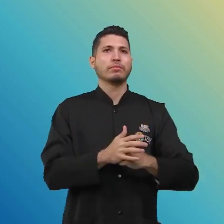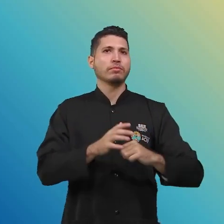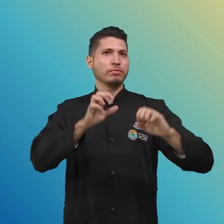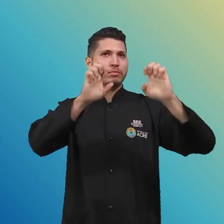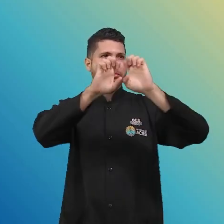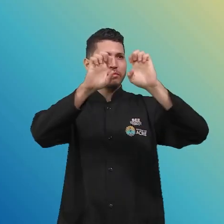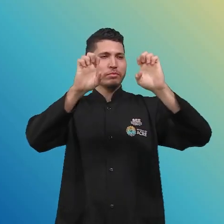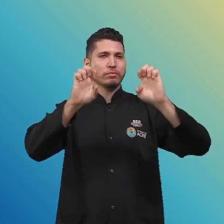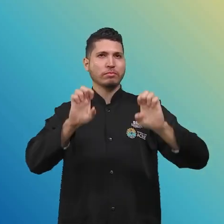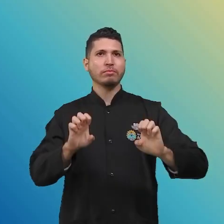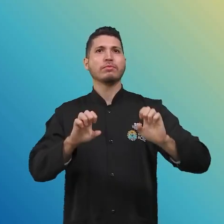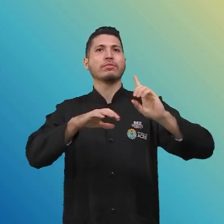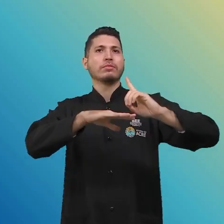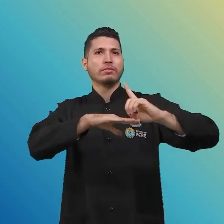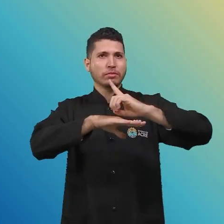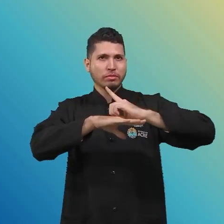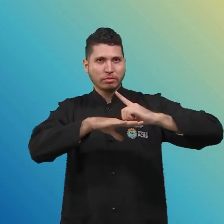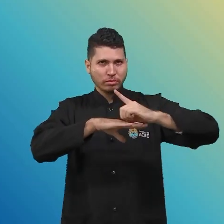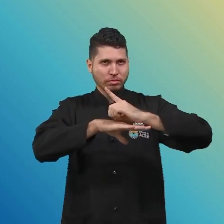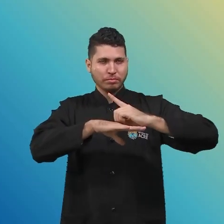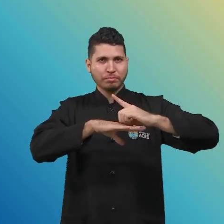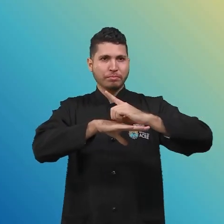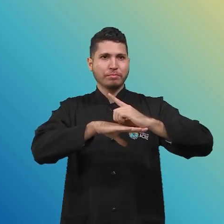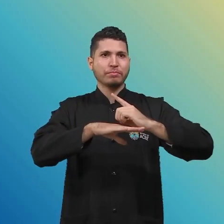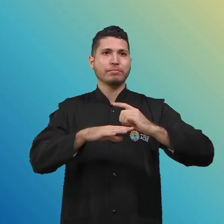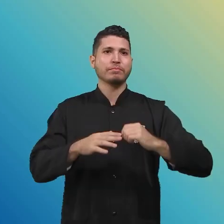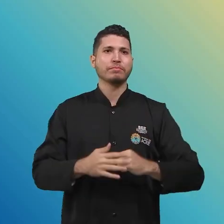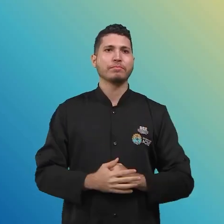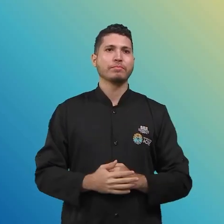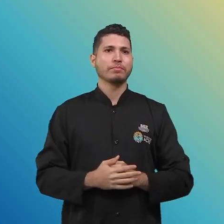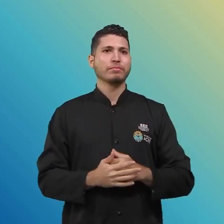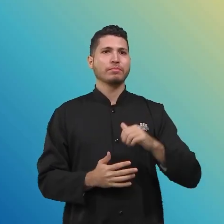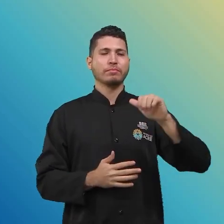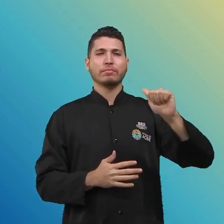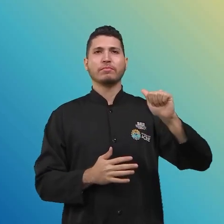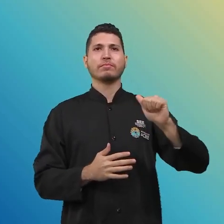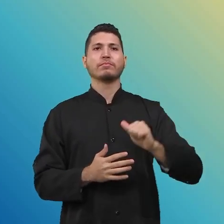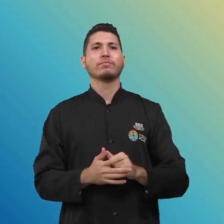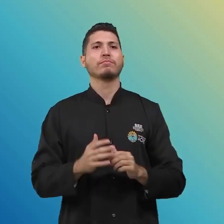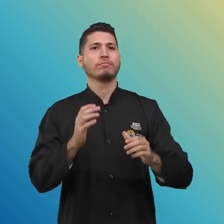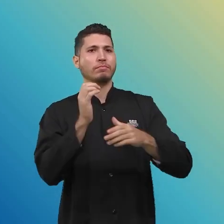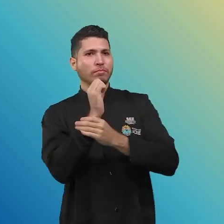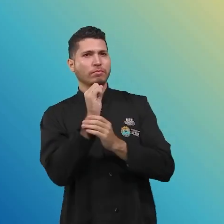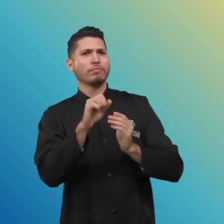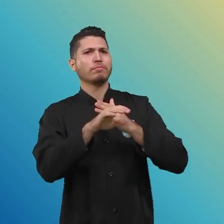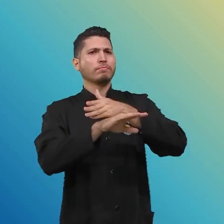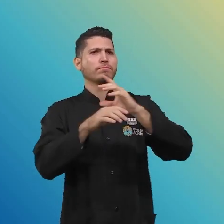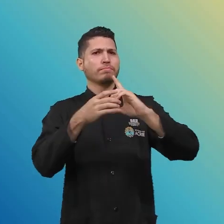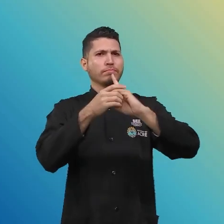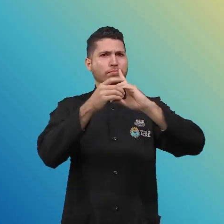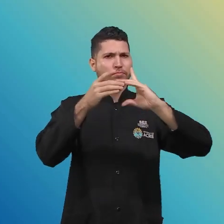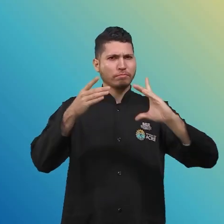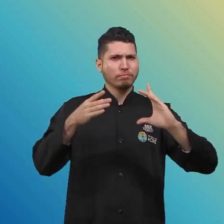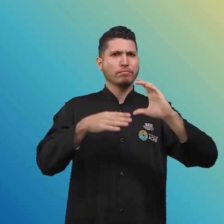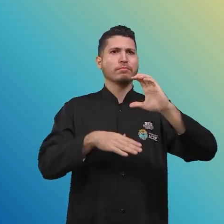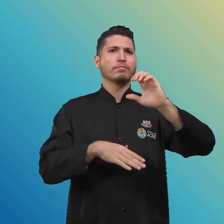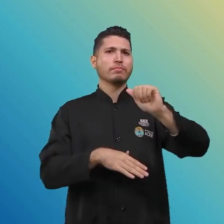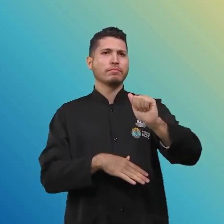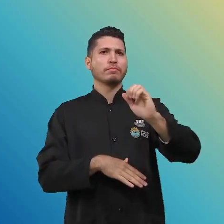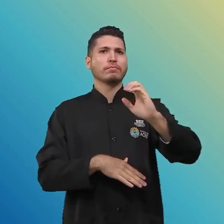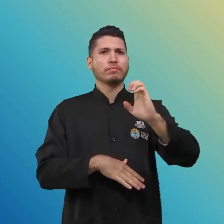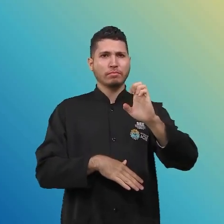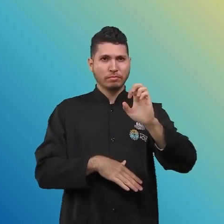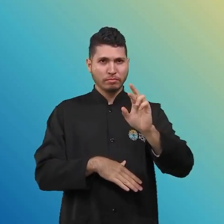formato digital? Letra A, promover o acesso democrático a acervos artísticos e